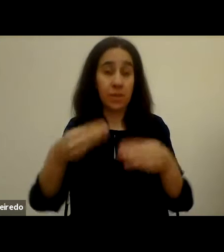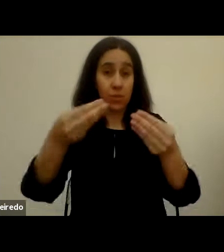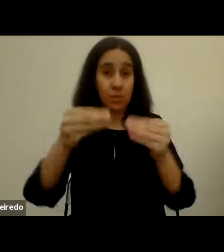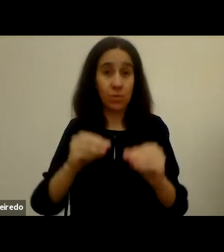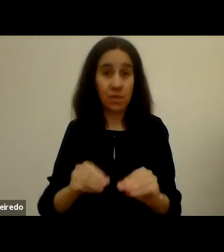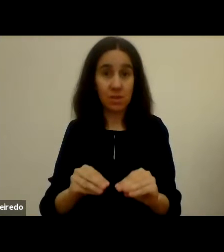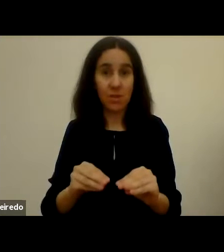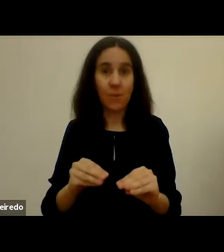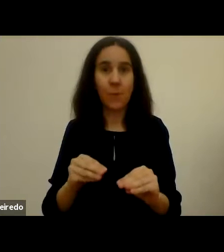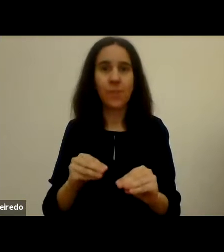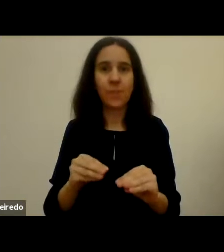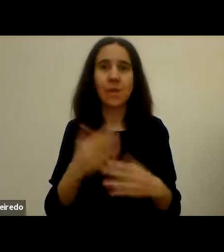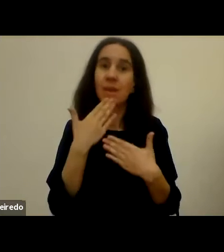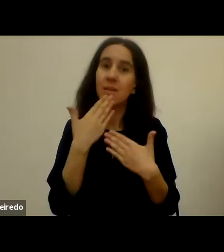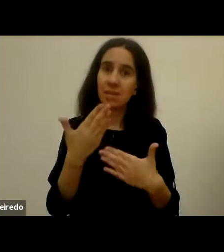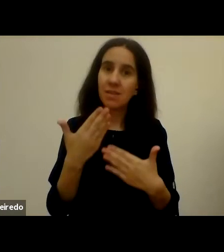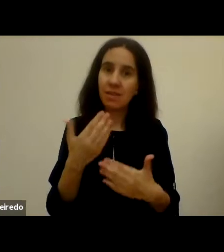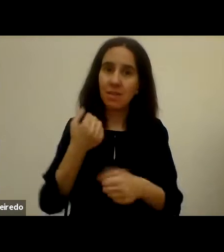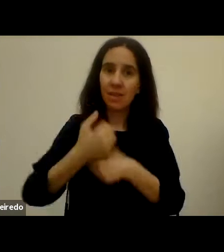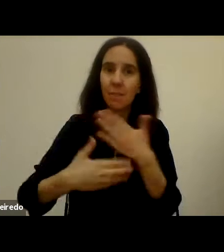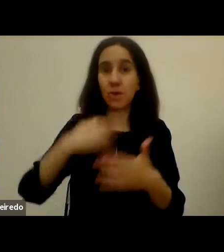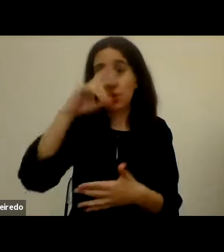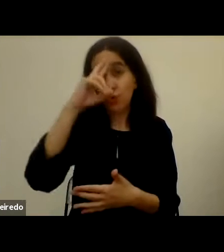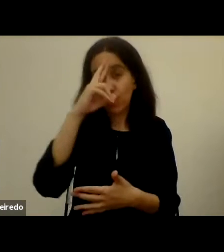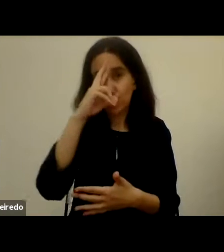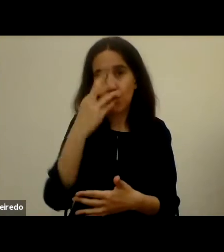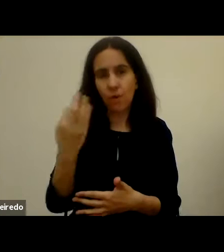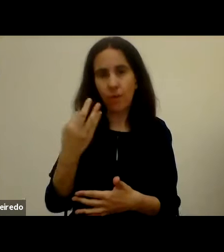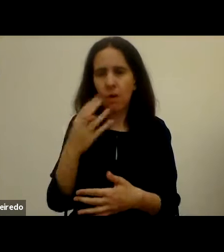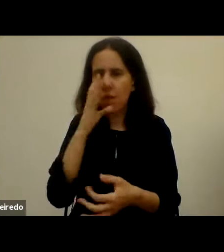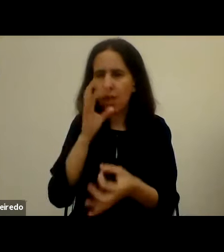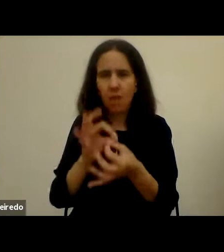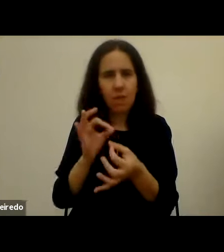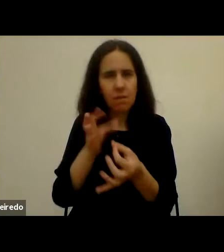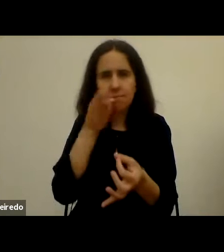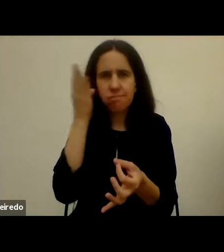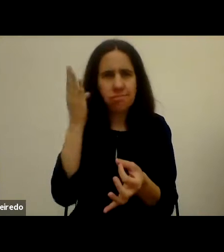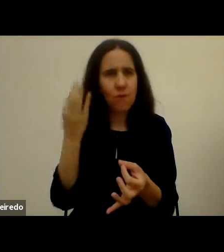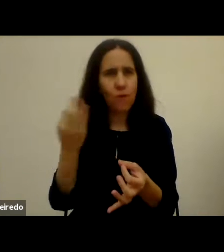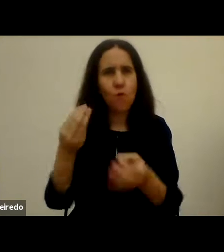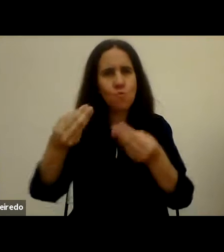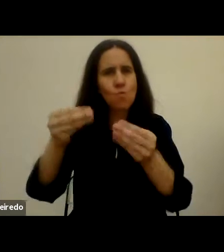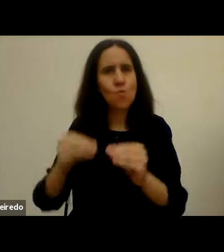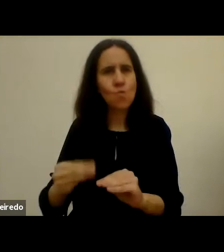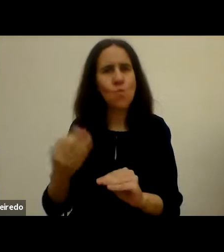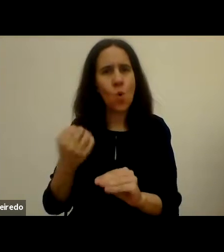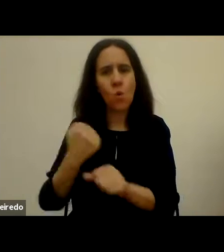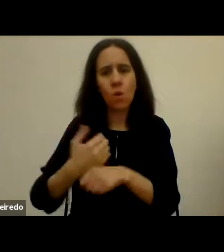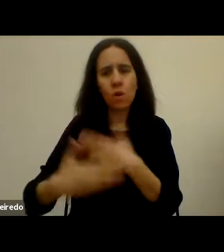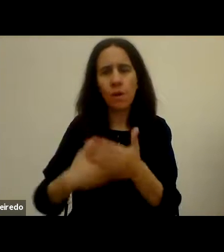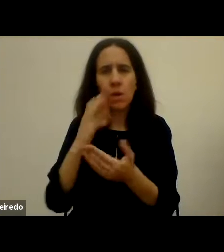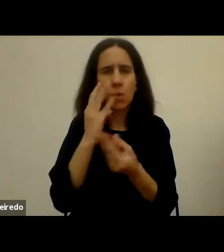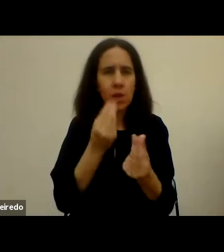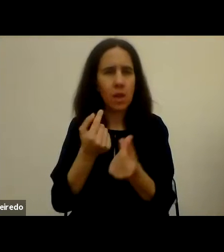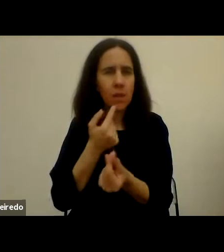elaboração, agradecer o trabalho e o esforço de, em tão pouco tempo, conseguir produzir um trabalho com tanta